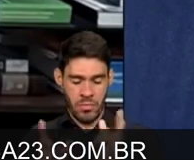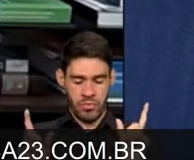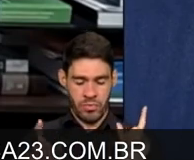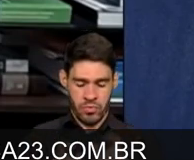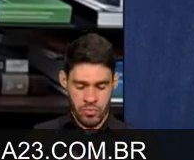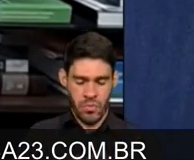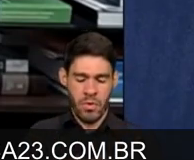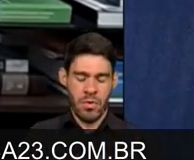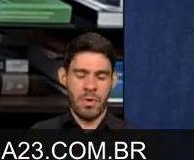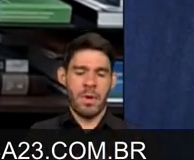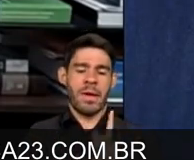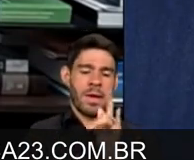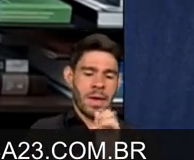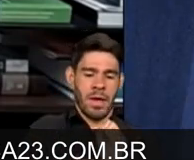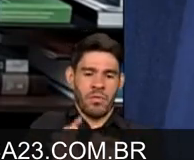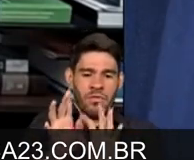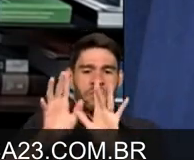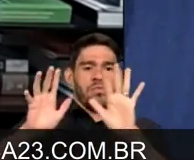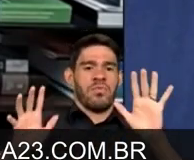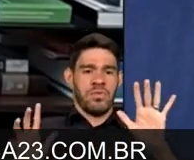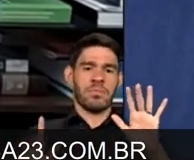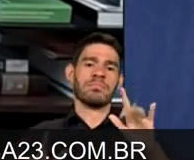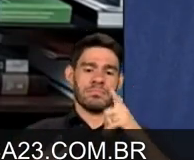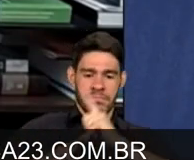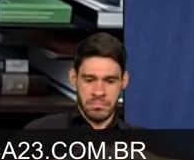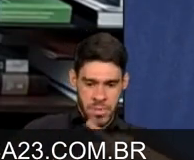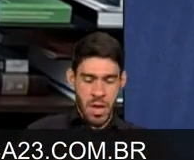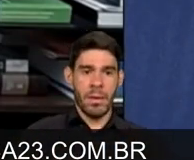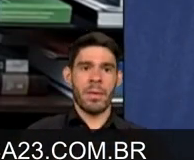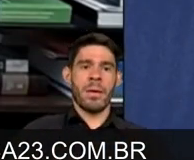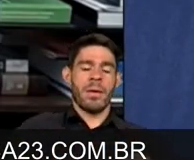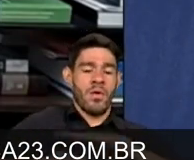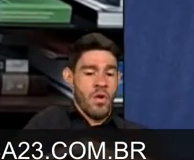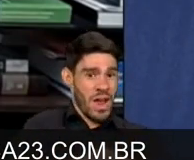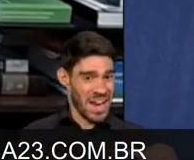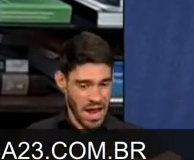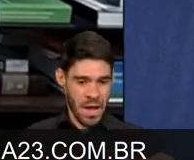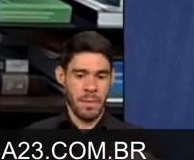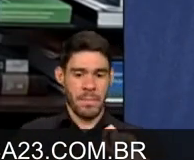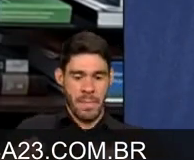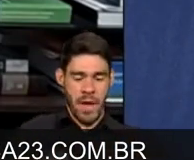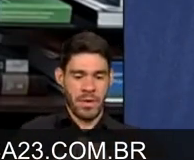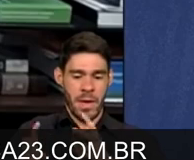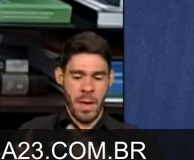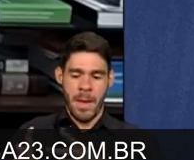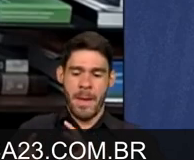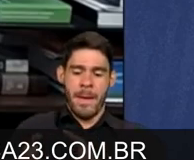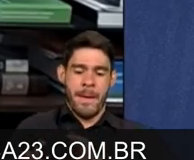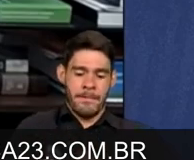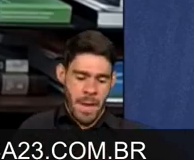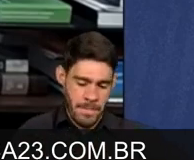menores emissões de gases de efeito estufa, temos que eliminar a exploração e o